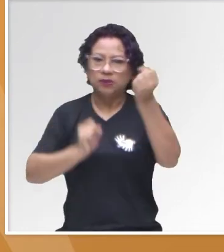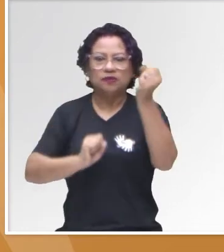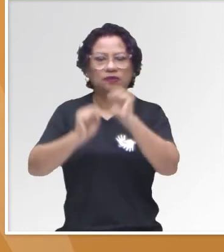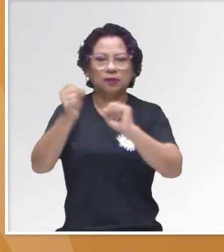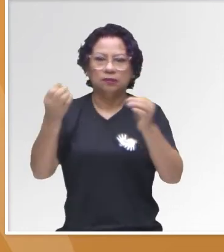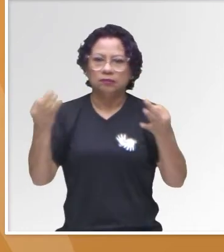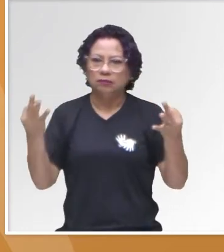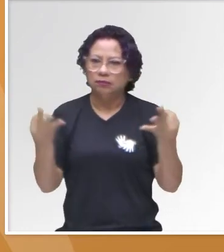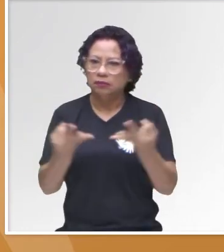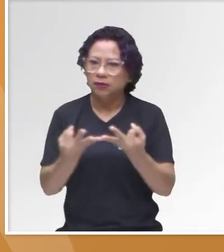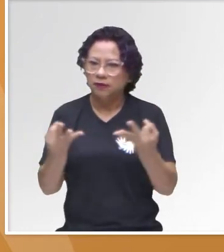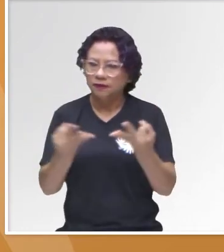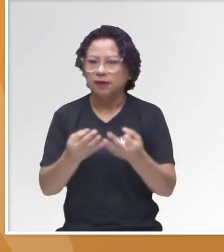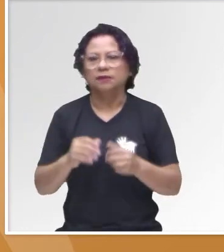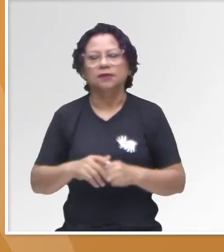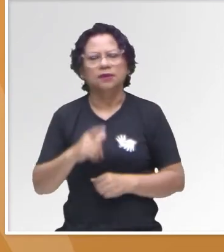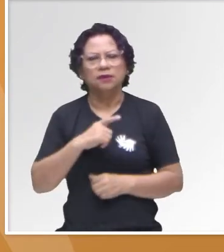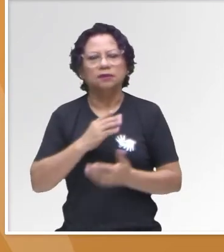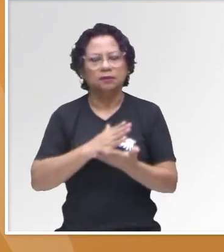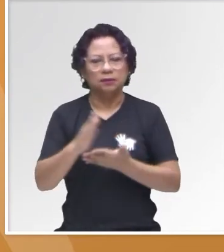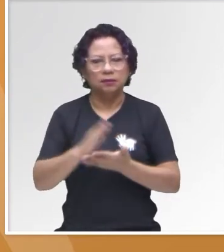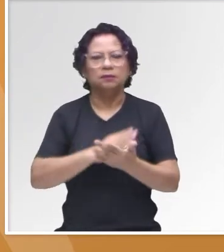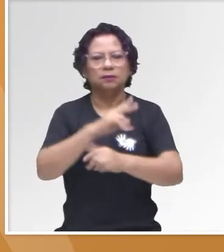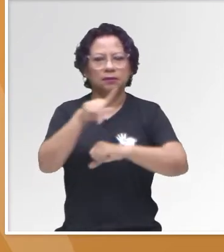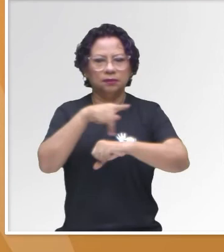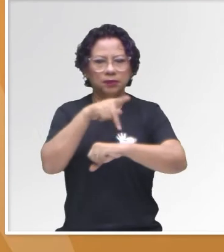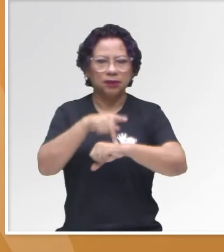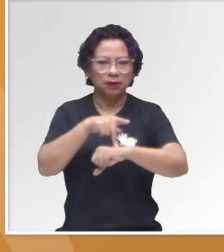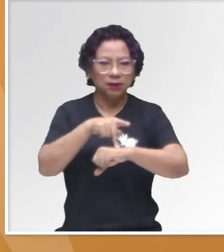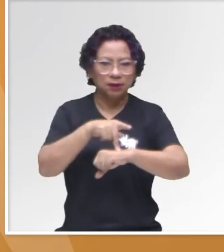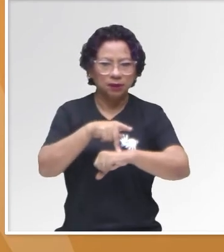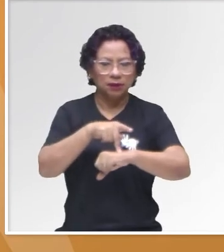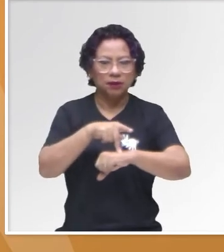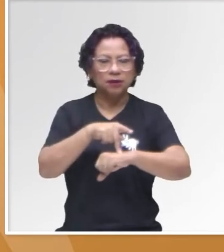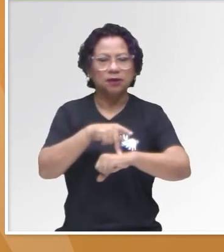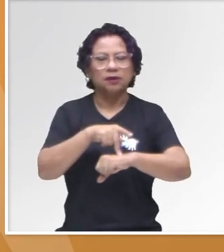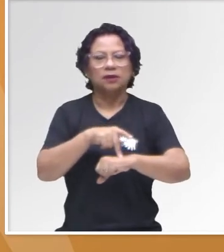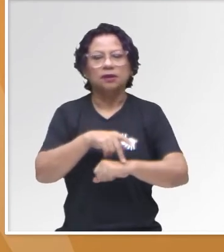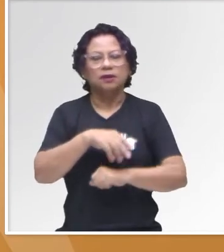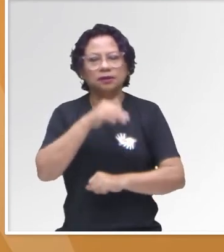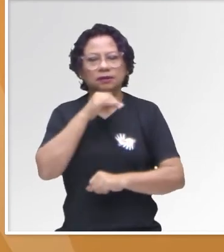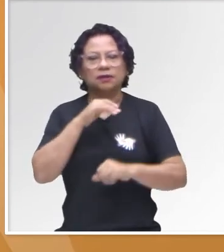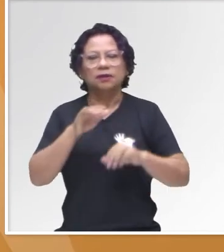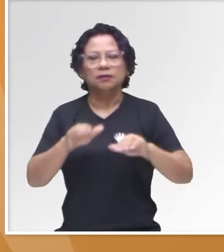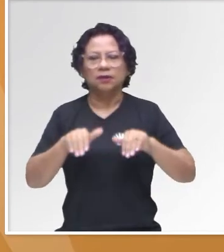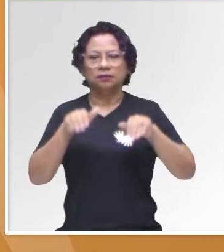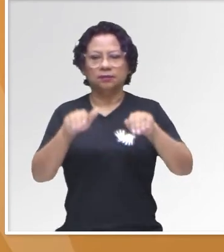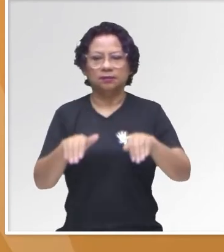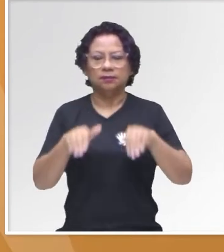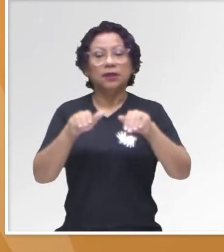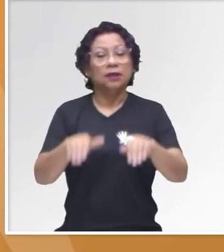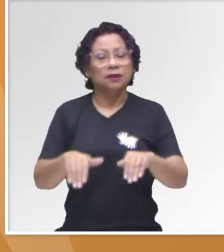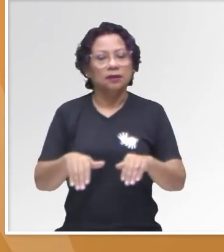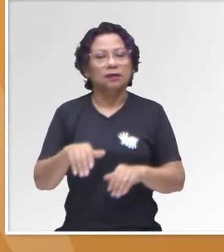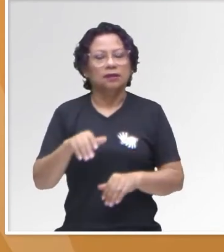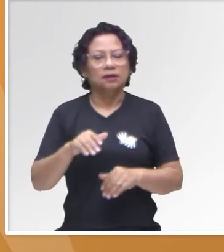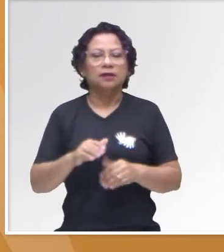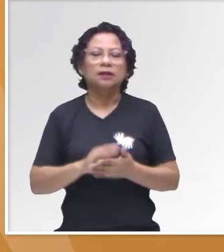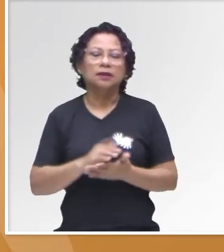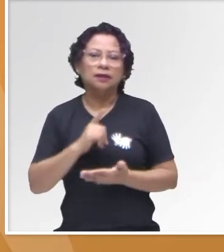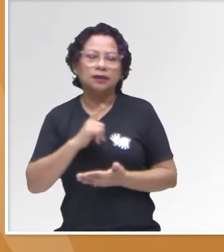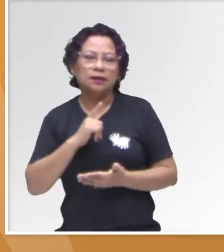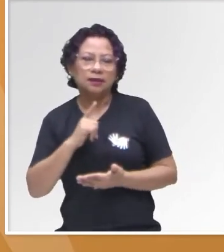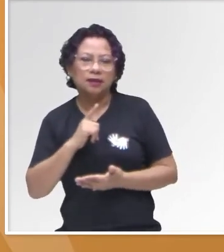outros países, a gente tem também a situação ali da Austrália, né, que está no hemisfério